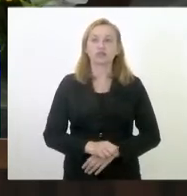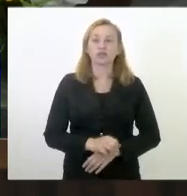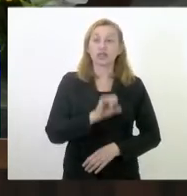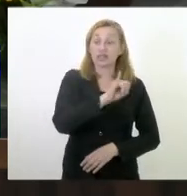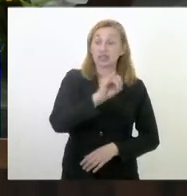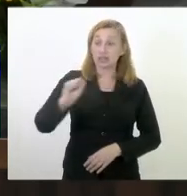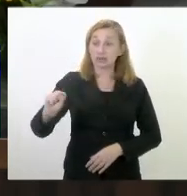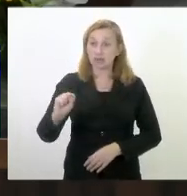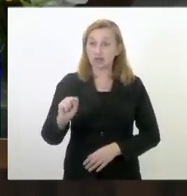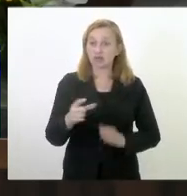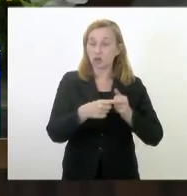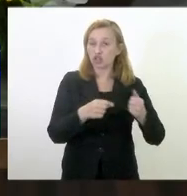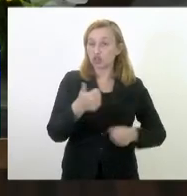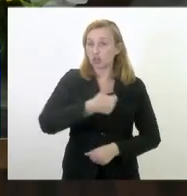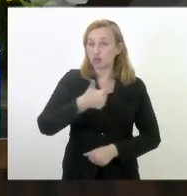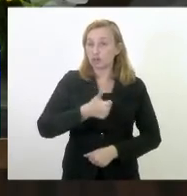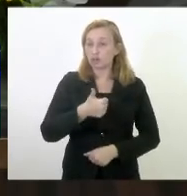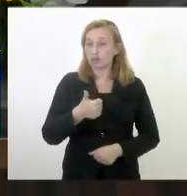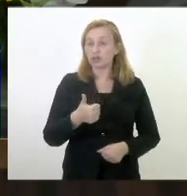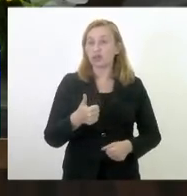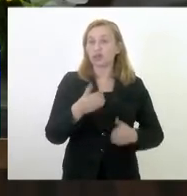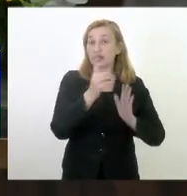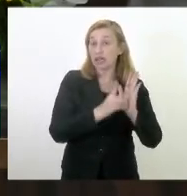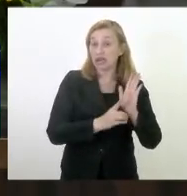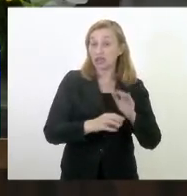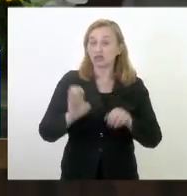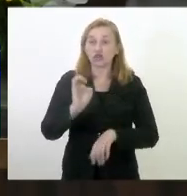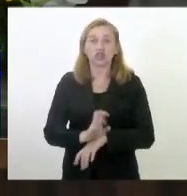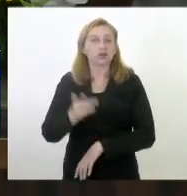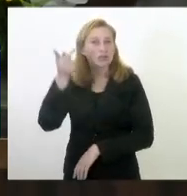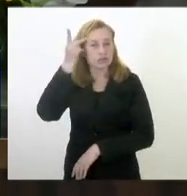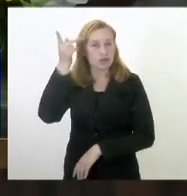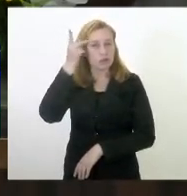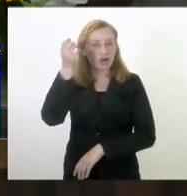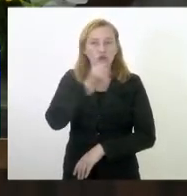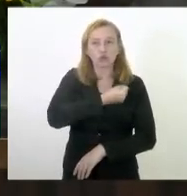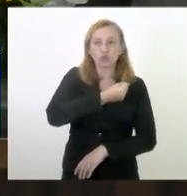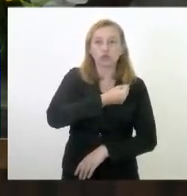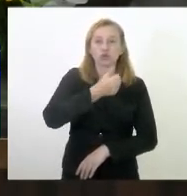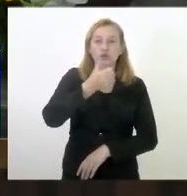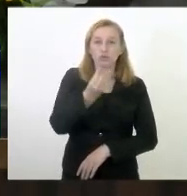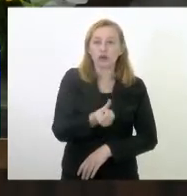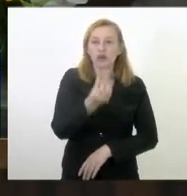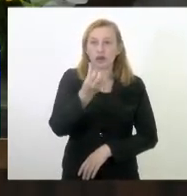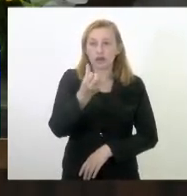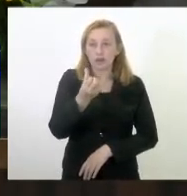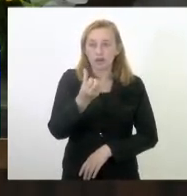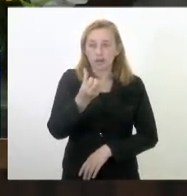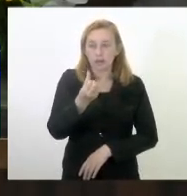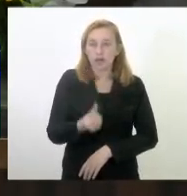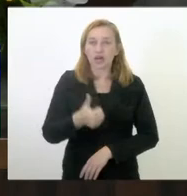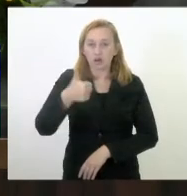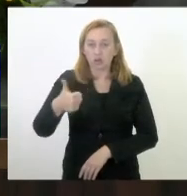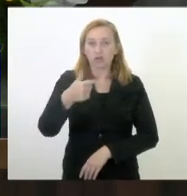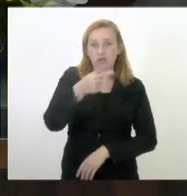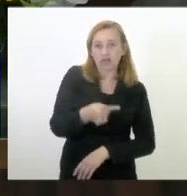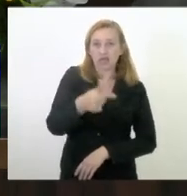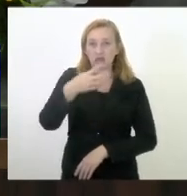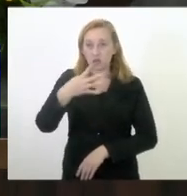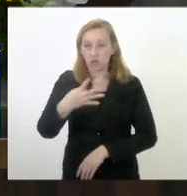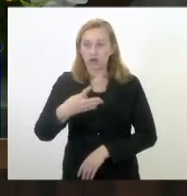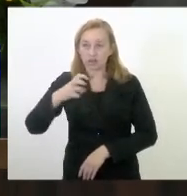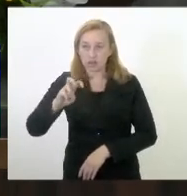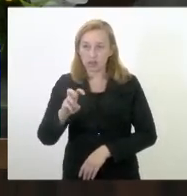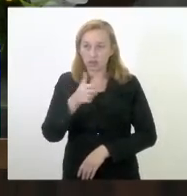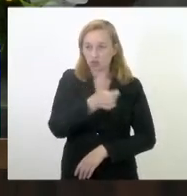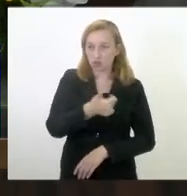ICMS disposta no artigo 1º do Decreto do Estado de São Paulo, número 61745, de 23 de dezembro de 2015,